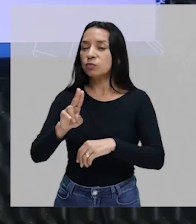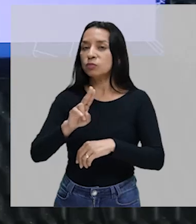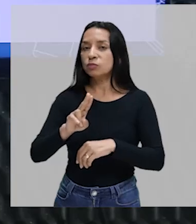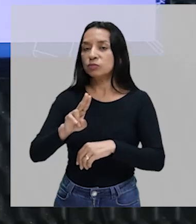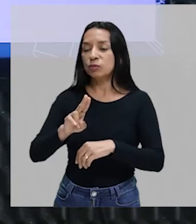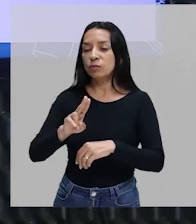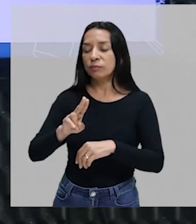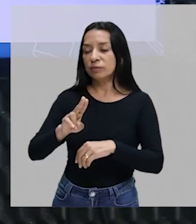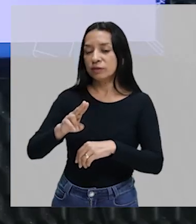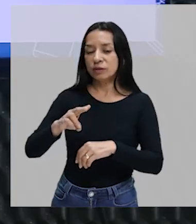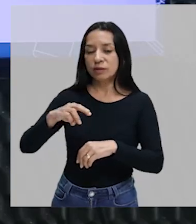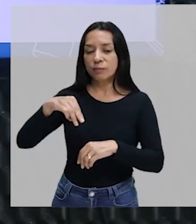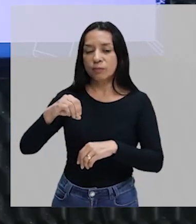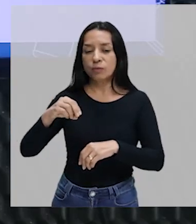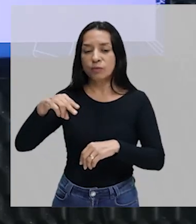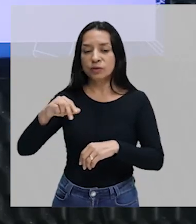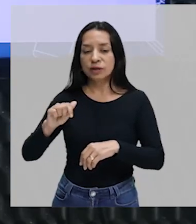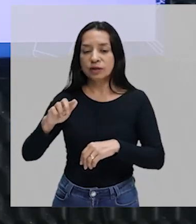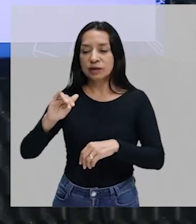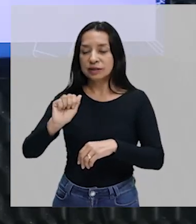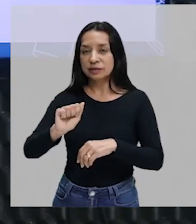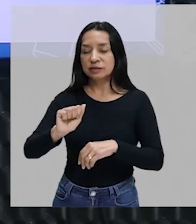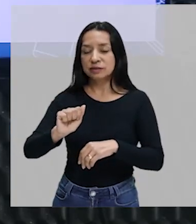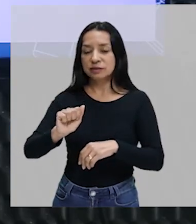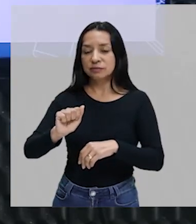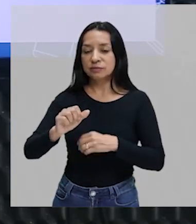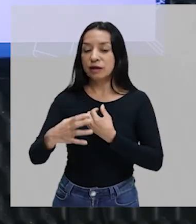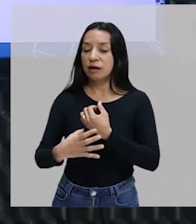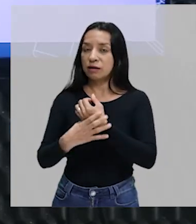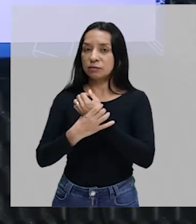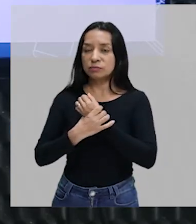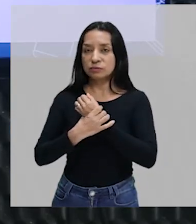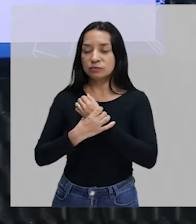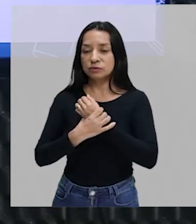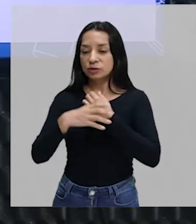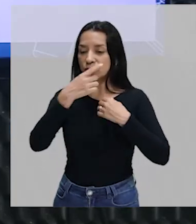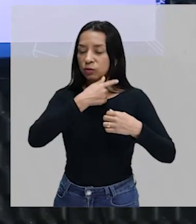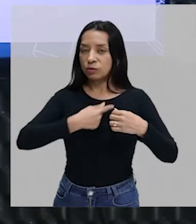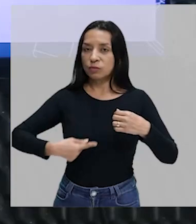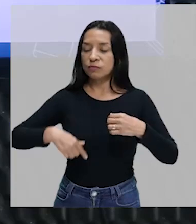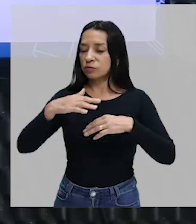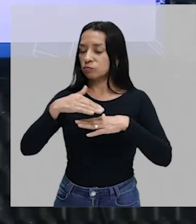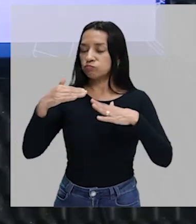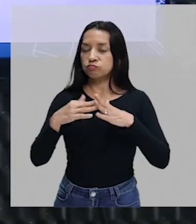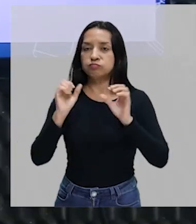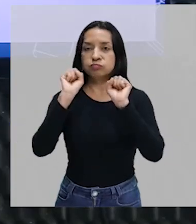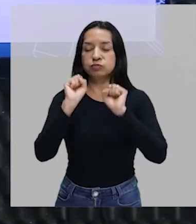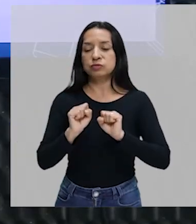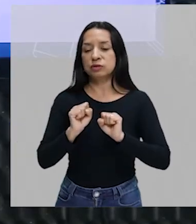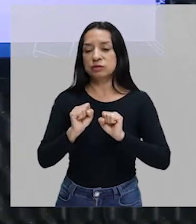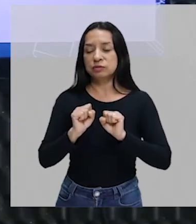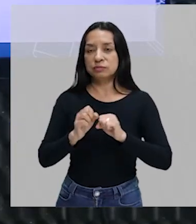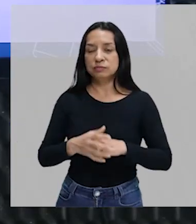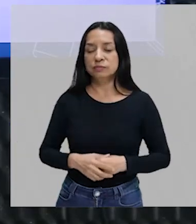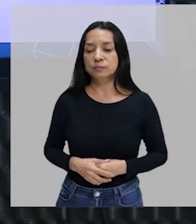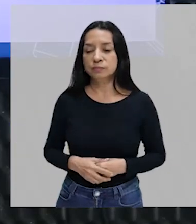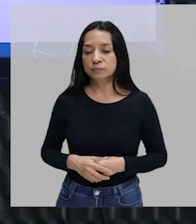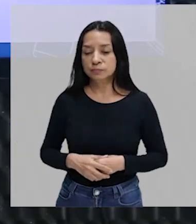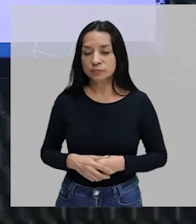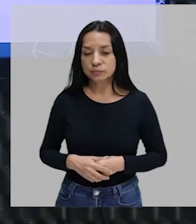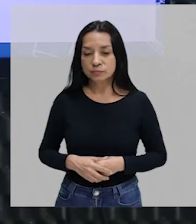monarquia absolutista. É quando o rei, o monarca, governa com poderes absolutos, com plenos